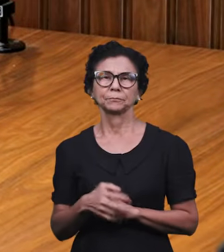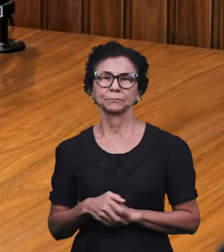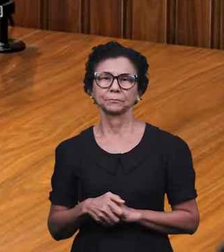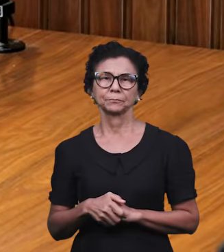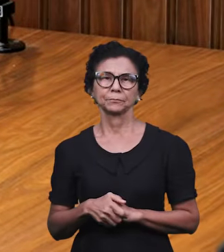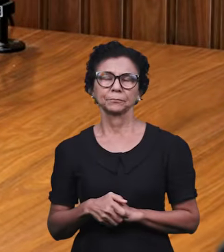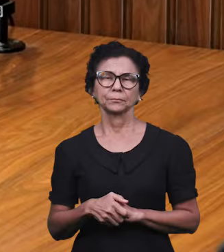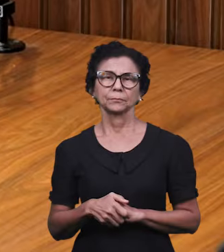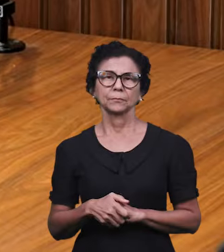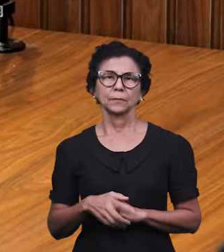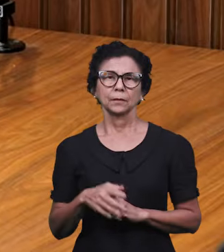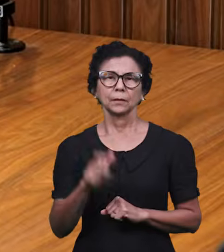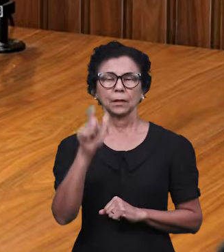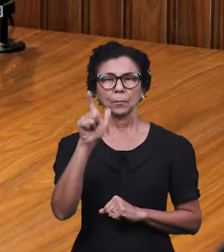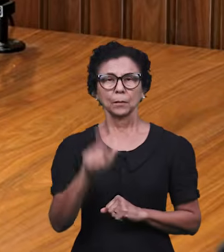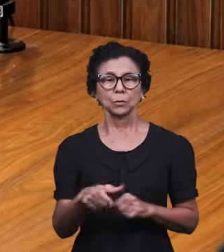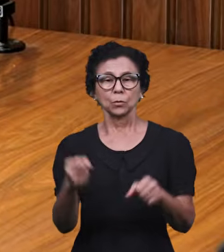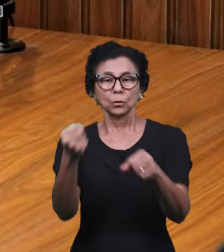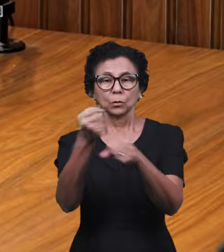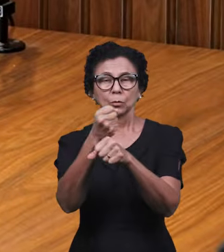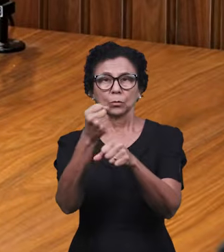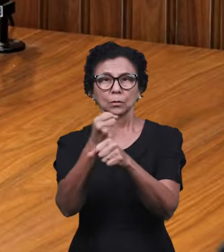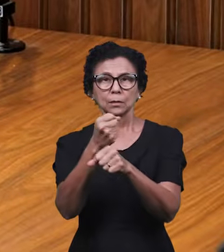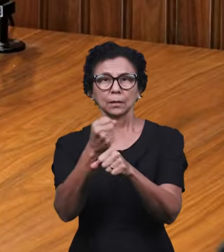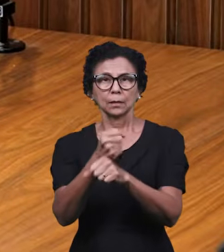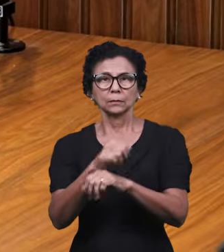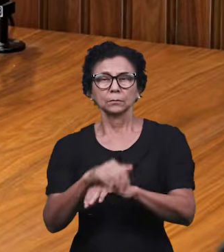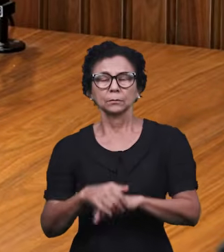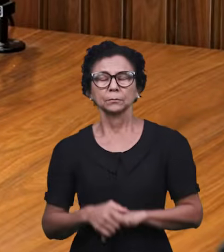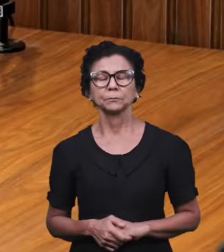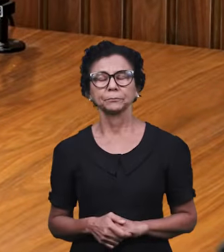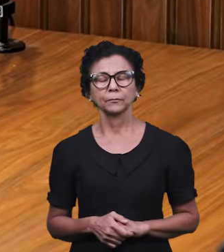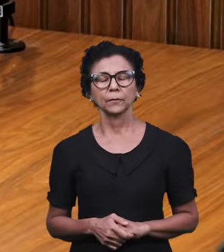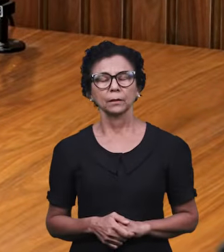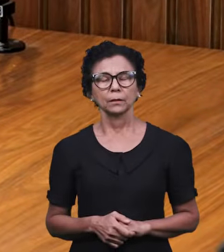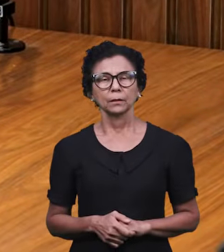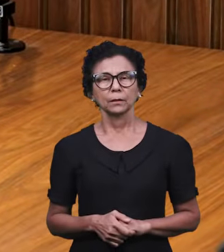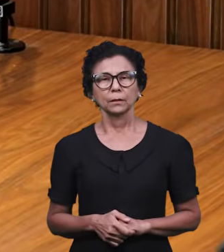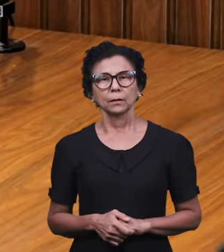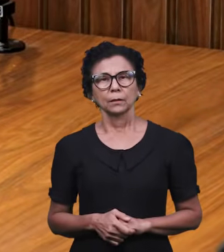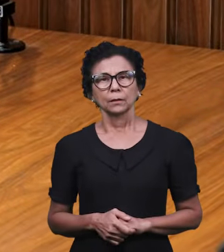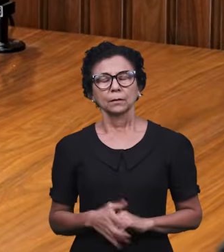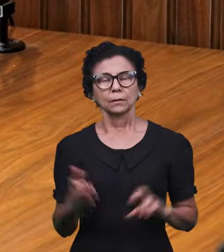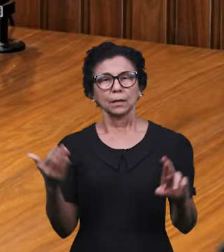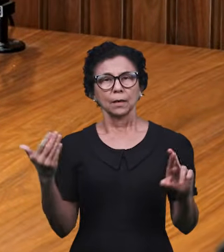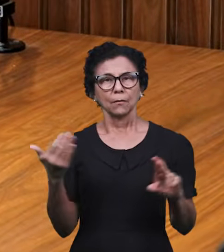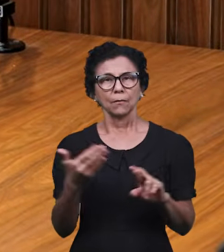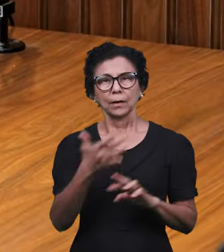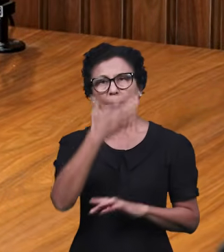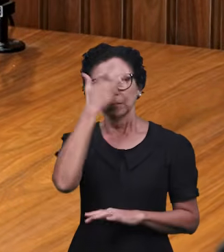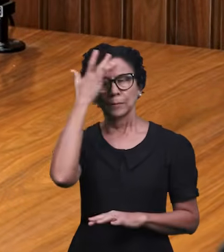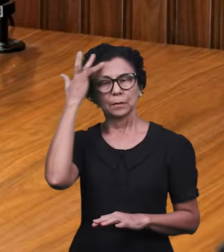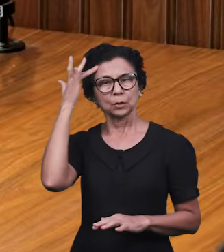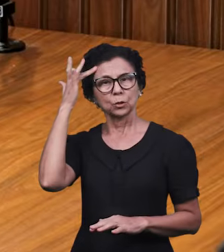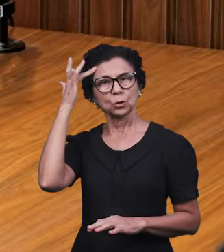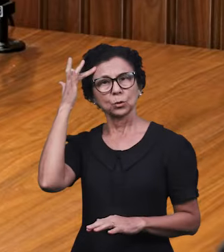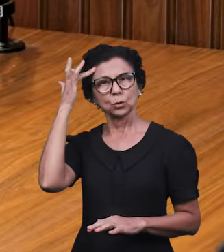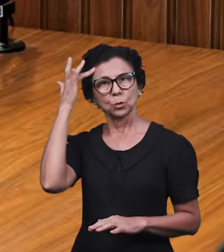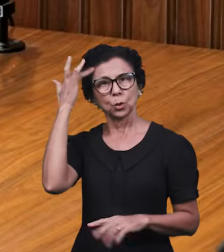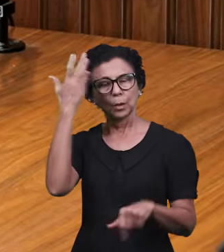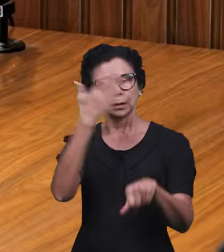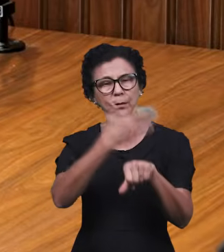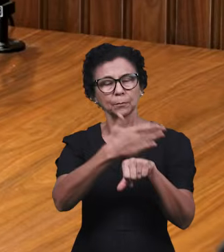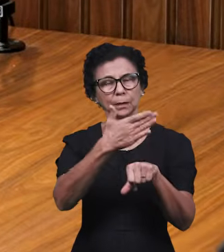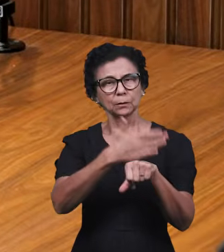do construtor, que está relacionada à palavra demiurgos, ela já está falando aquele que é o executor, aquele que é o autor